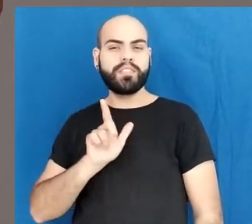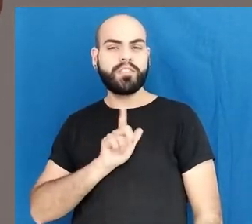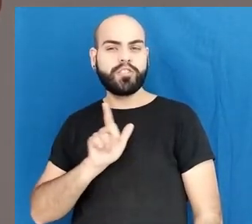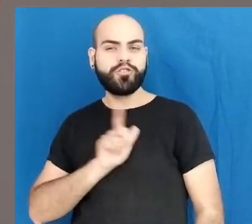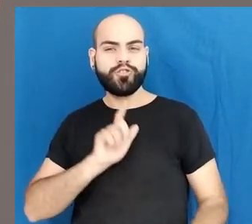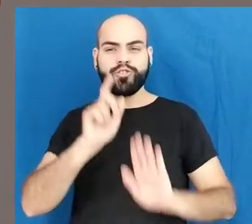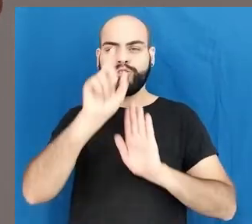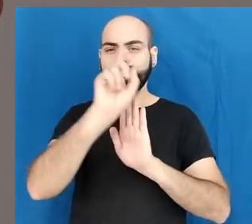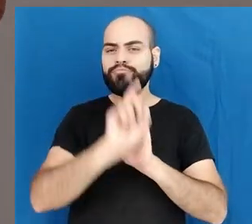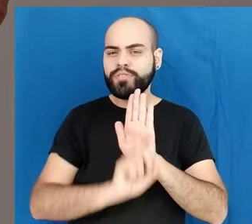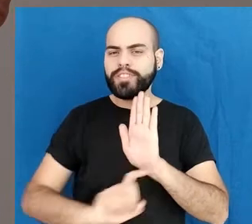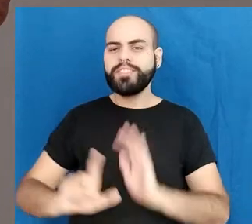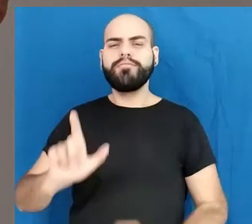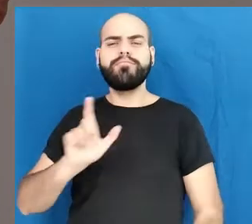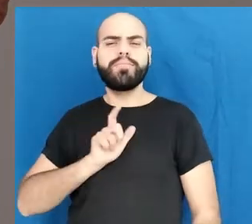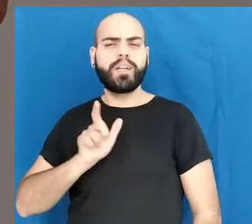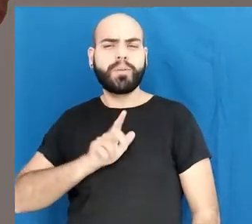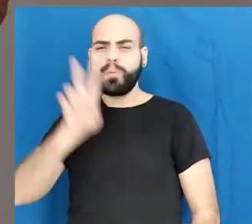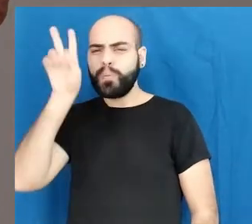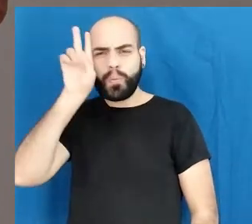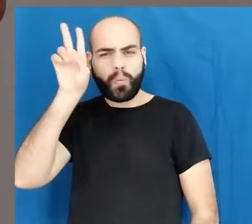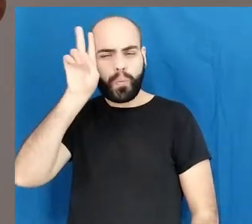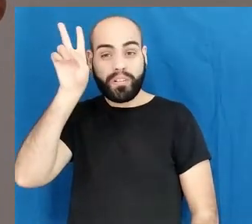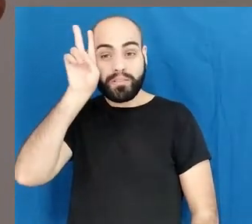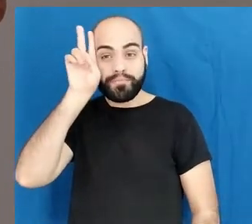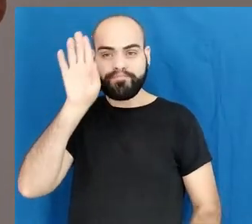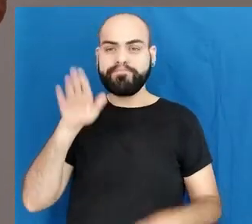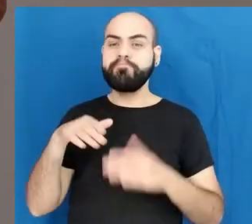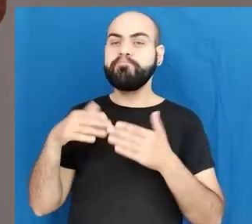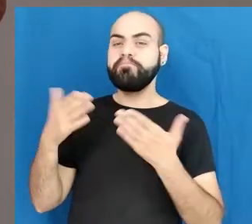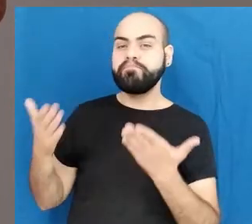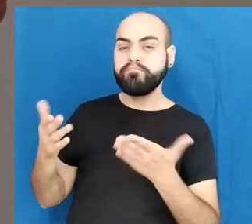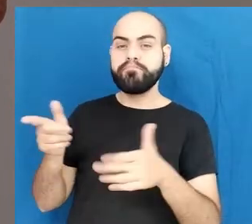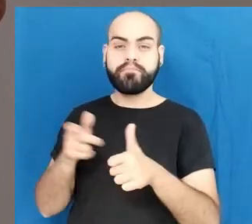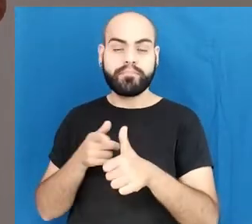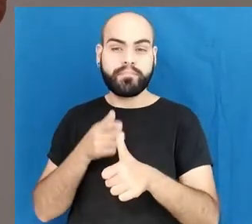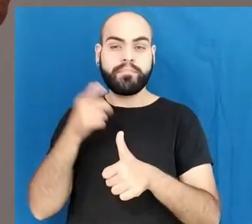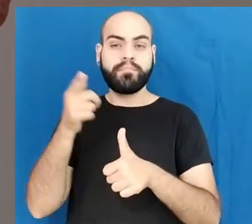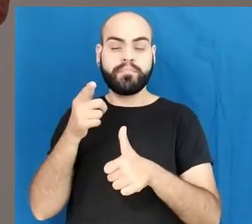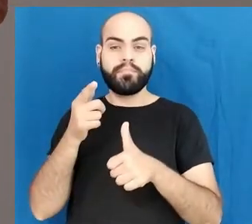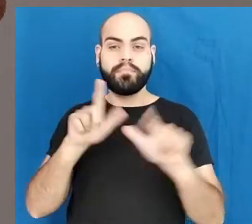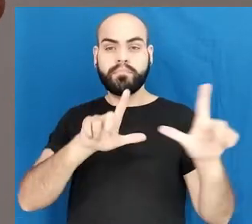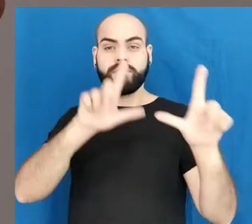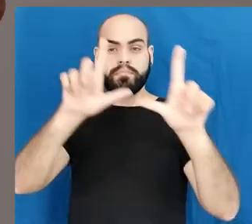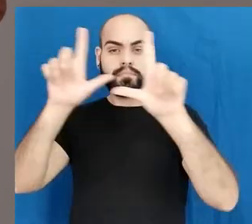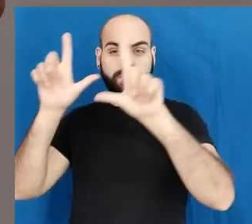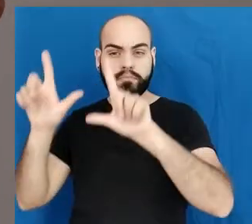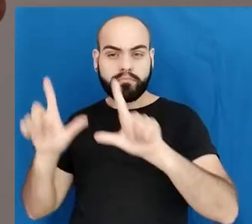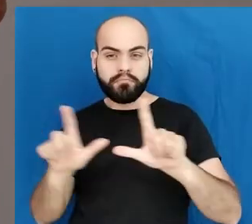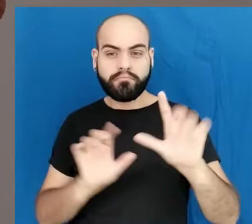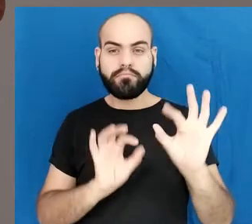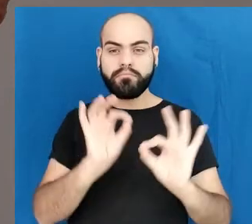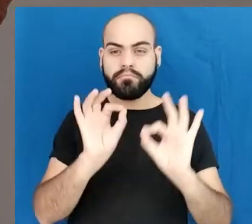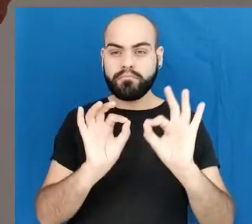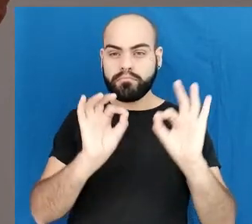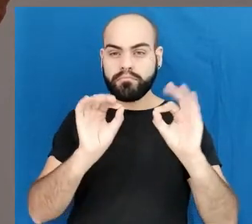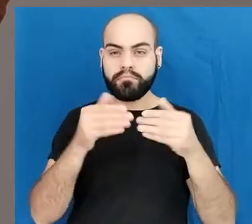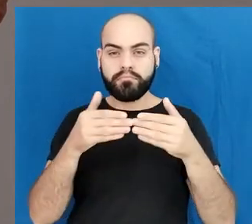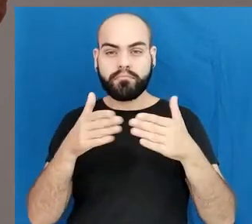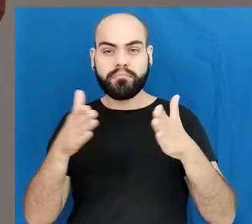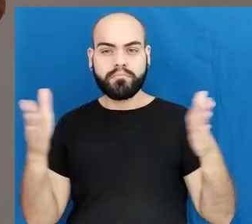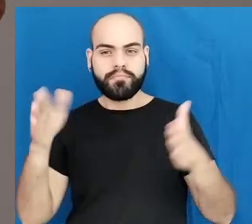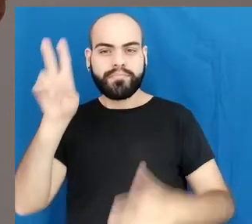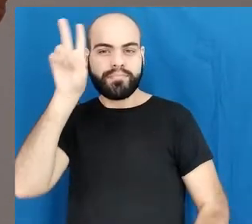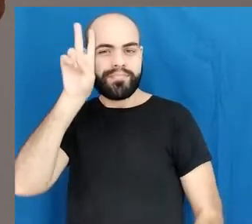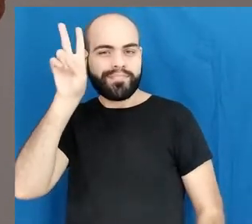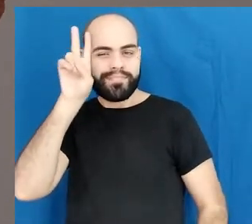me lembro. Tinha uns textos também, isso aí eu não me lembro muito bem. Mas, enfim, a primeira exposição que foi